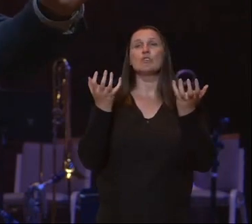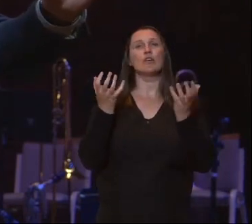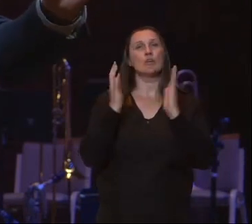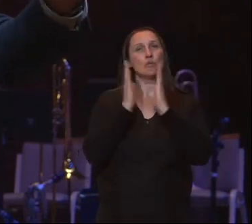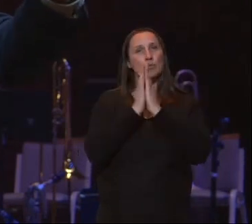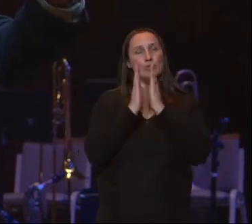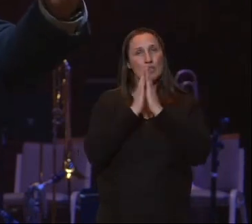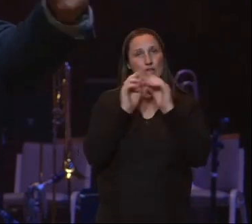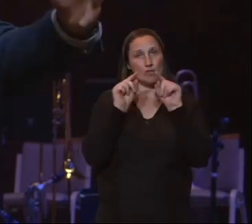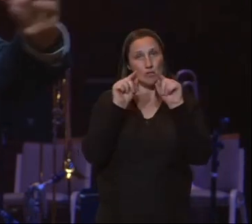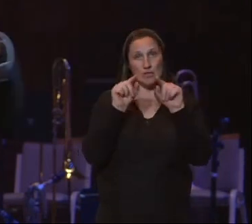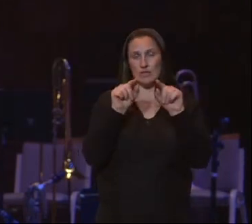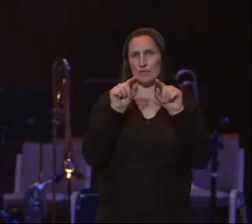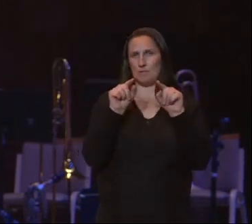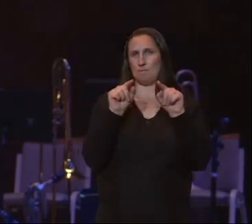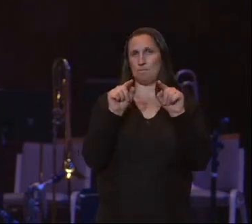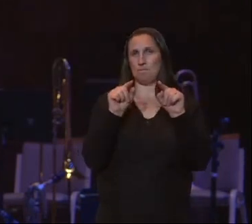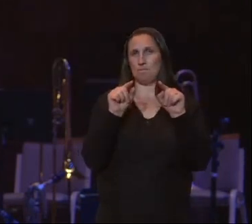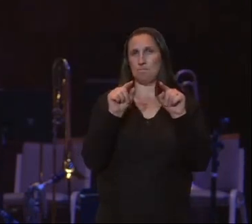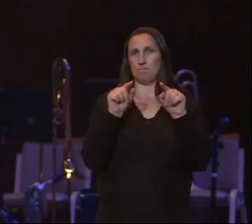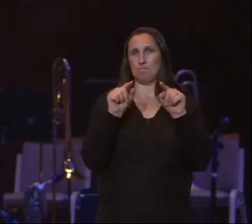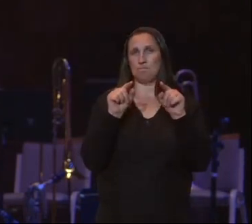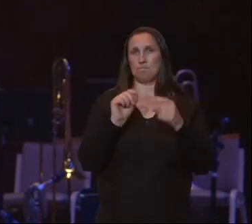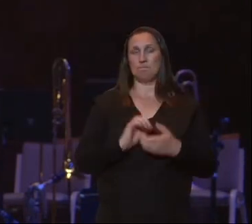de maneira especial.